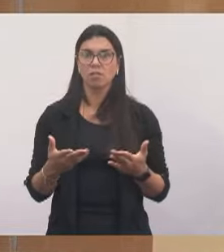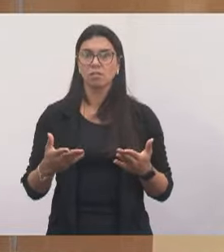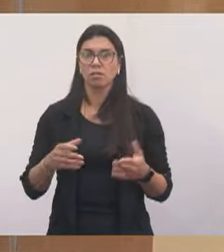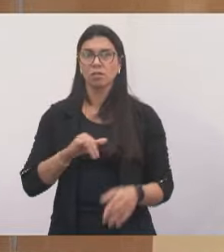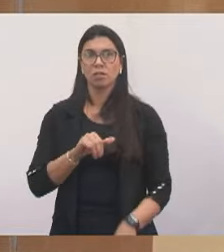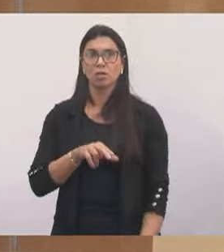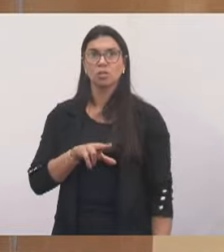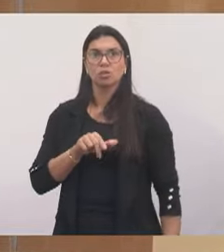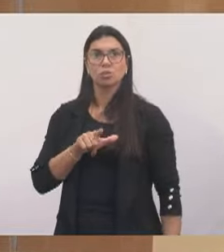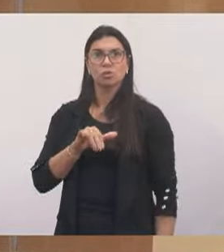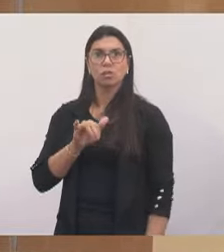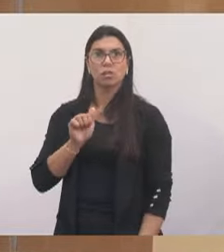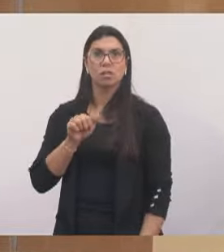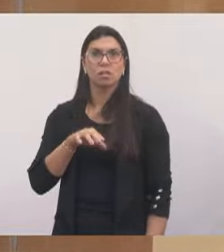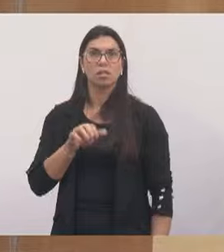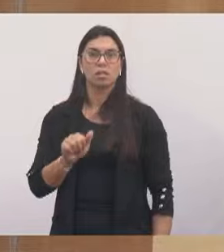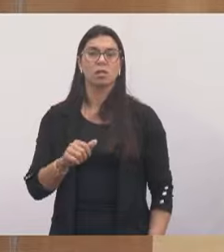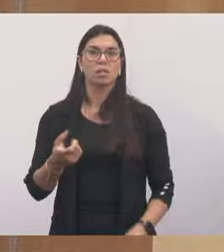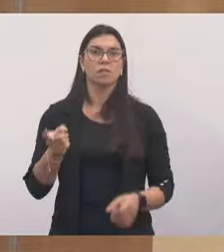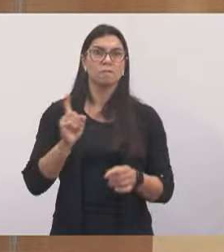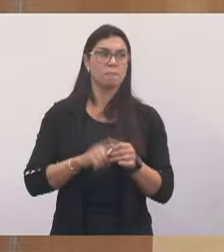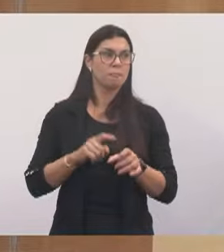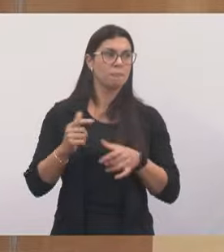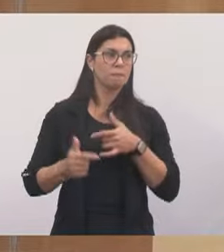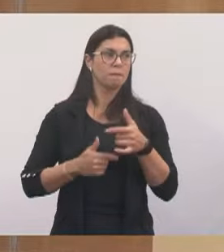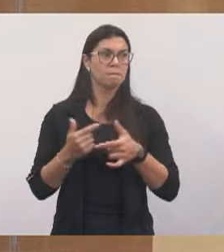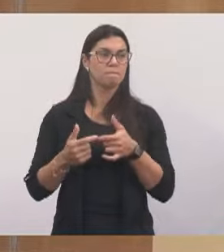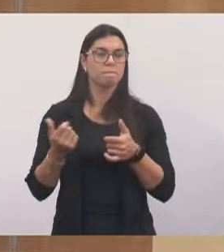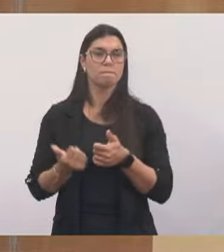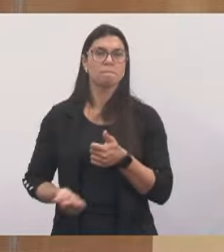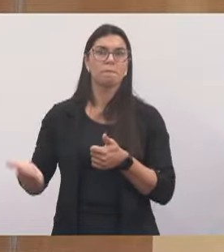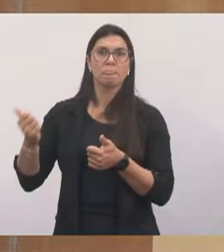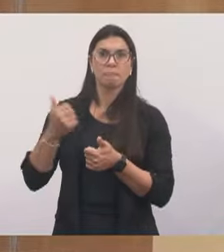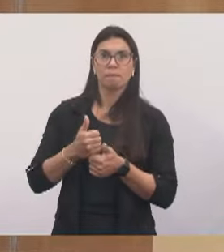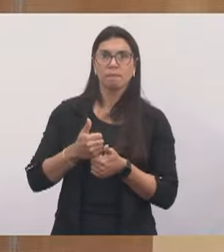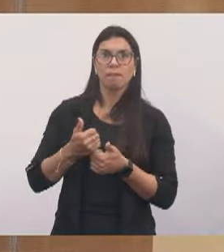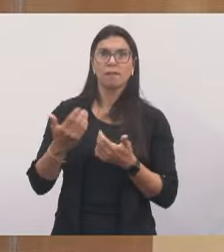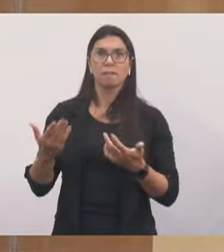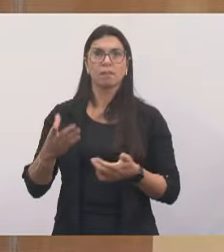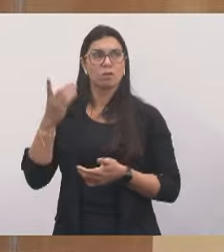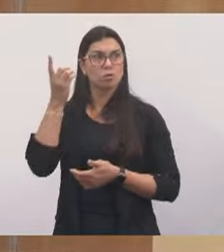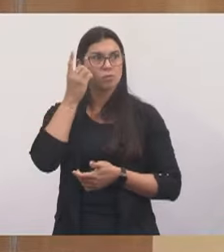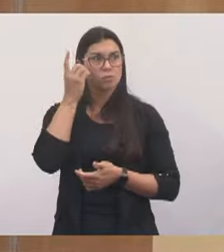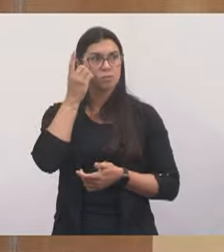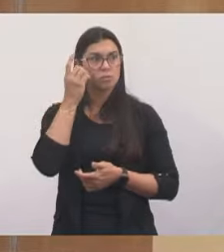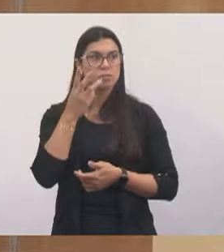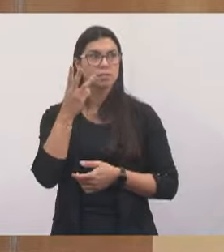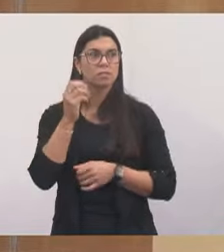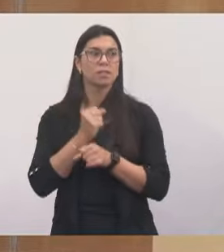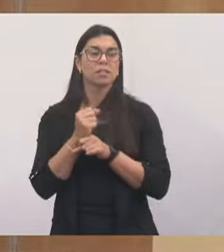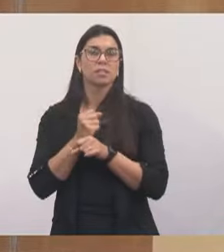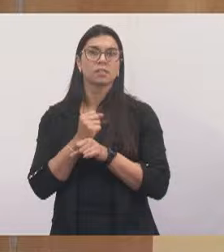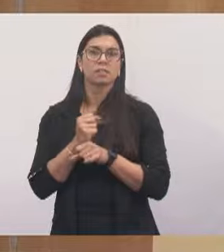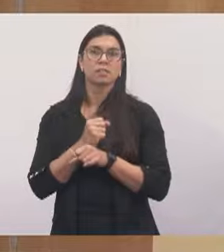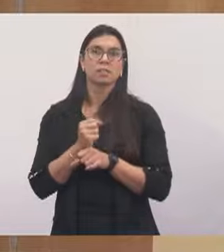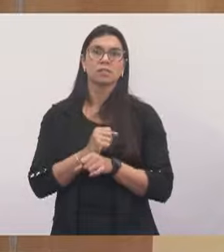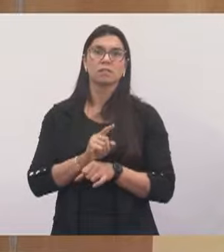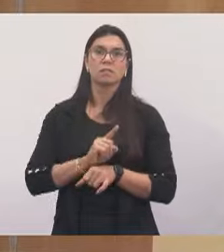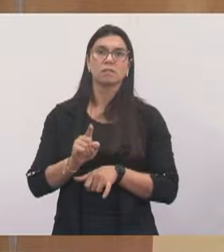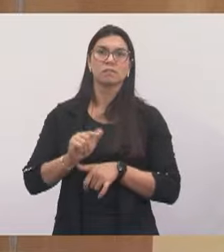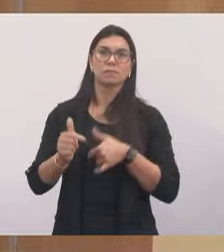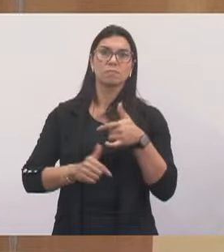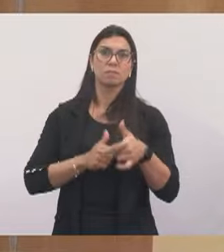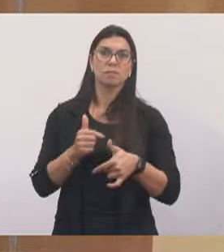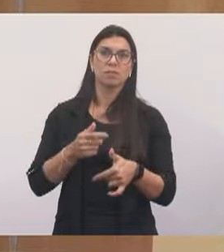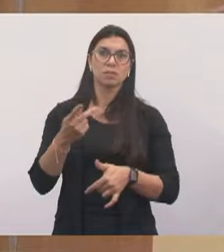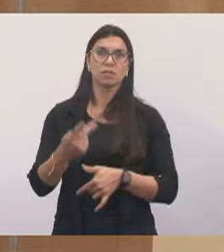da Fênix vai assumir o lugar dele aí em breve nessa casa. Então, Dude, esses 3 anos que você passou aqui, foi